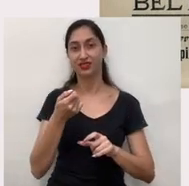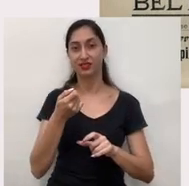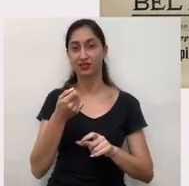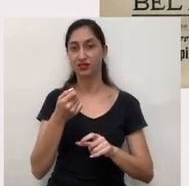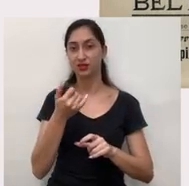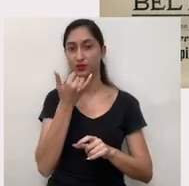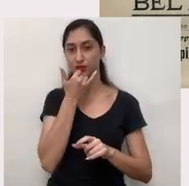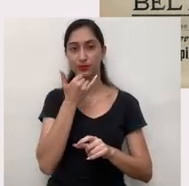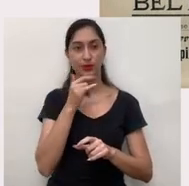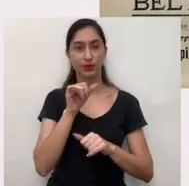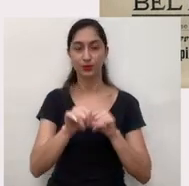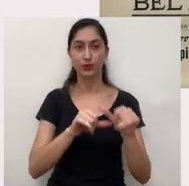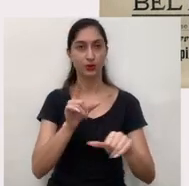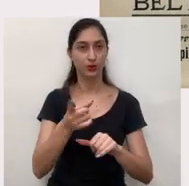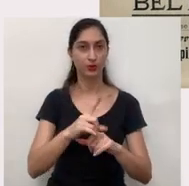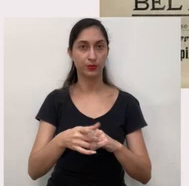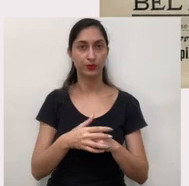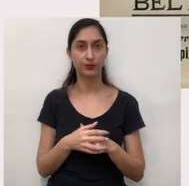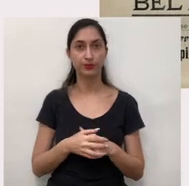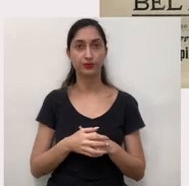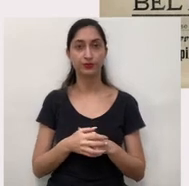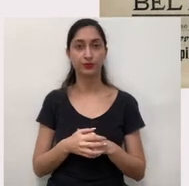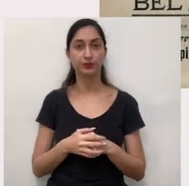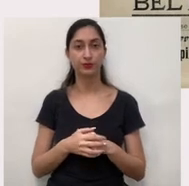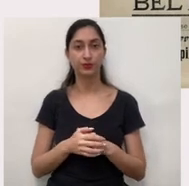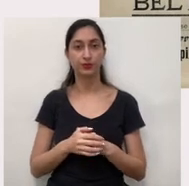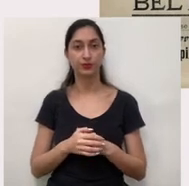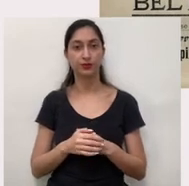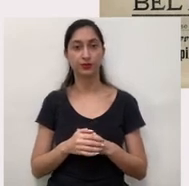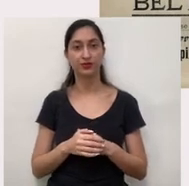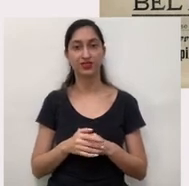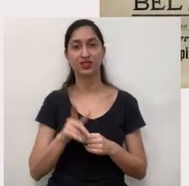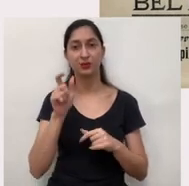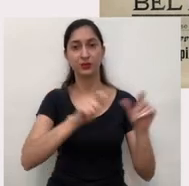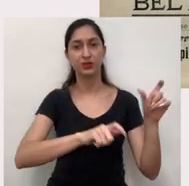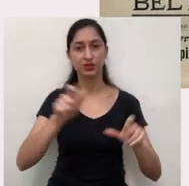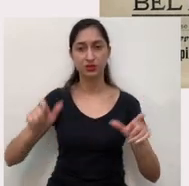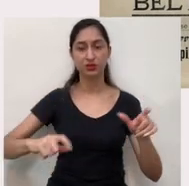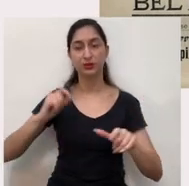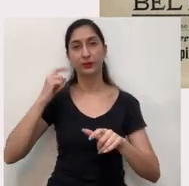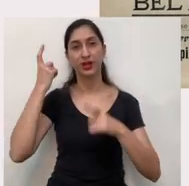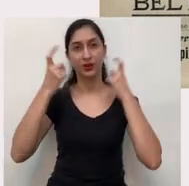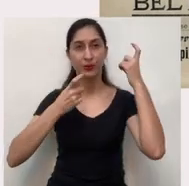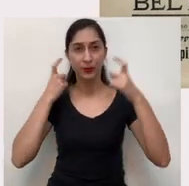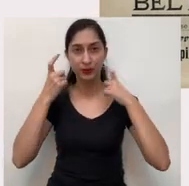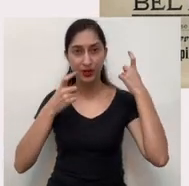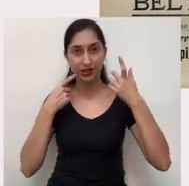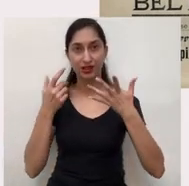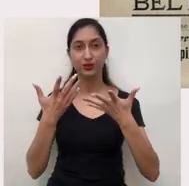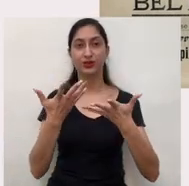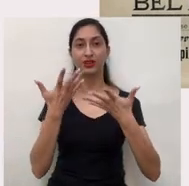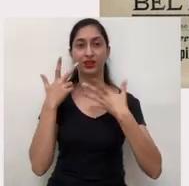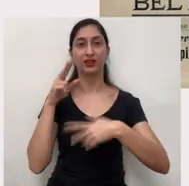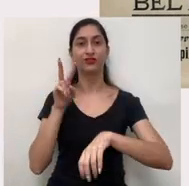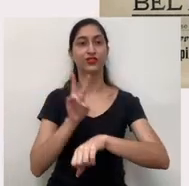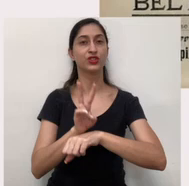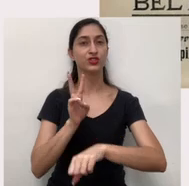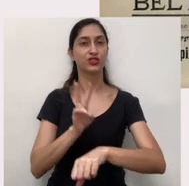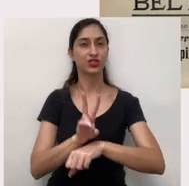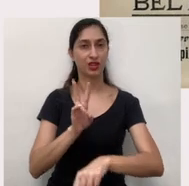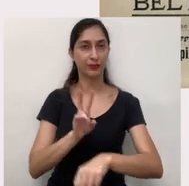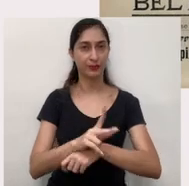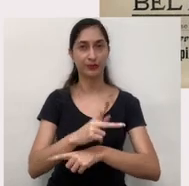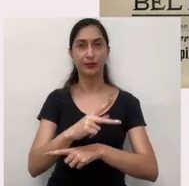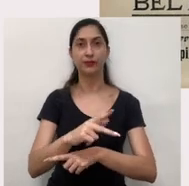gente, a imagem. Muitos outros agentes preocupados em fazer uma espécie de vigília do patrimônio urbano, né,